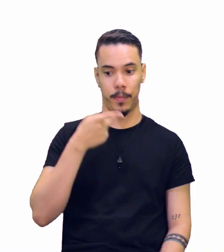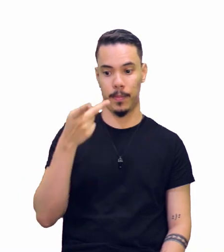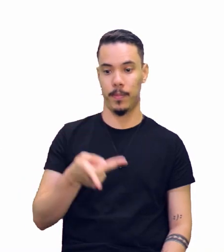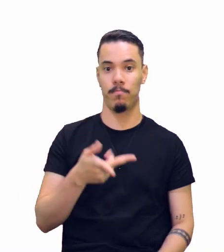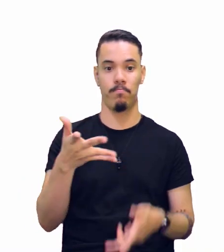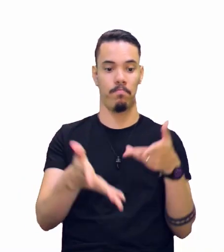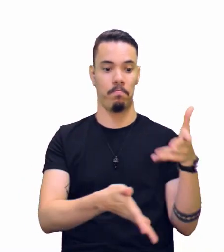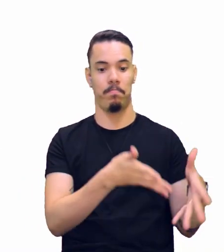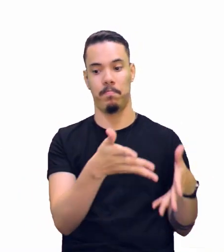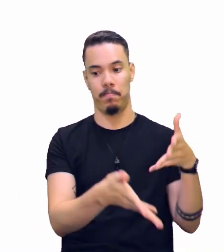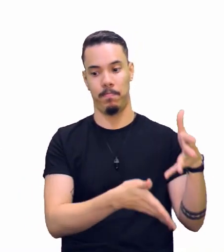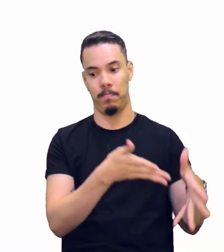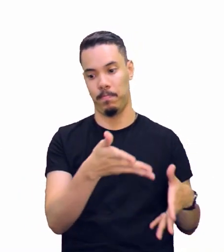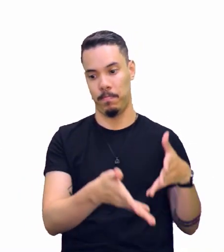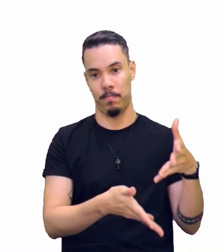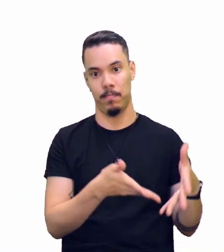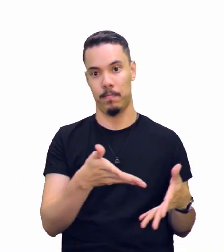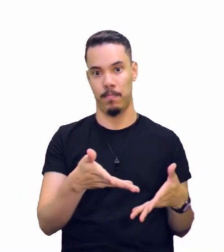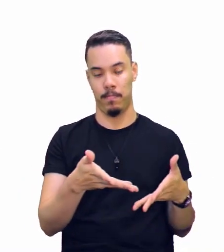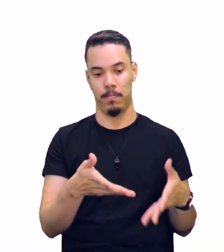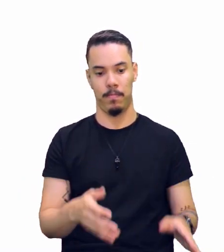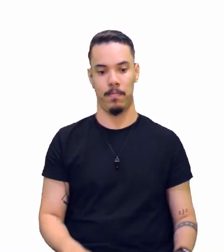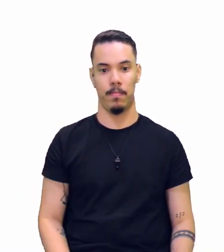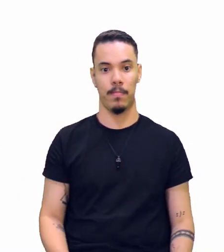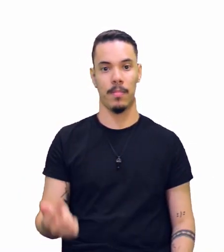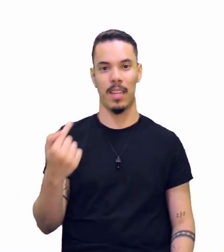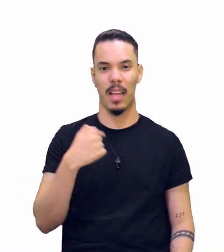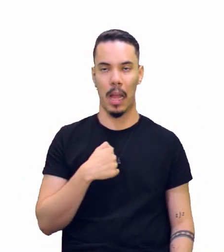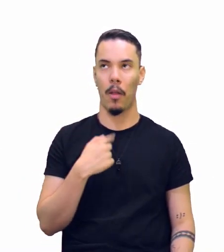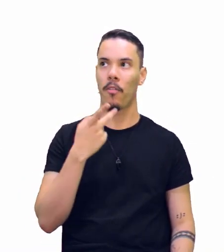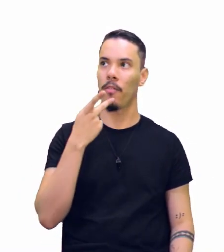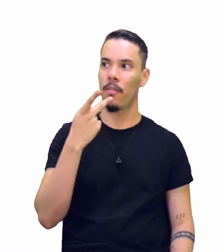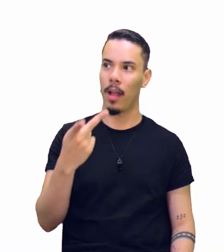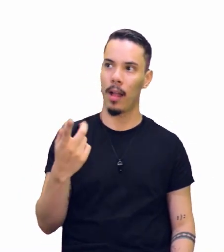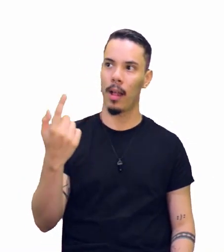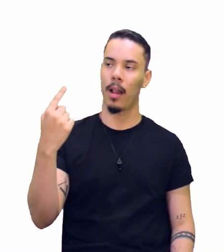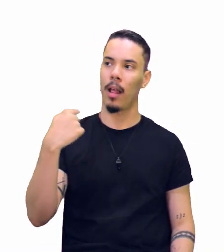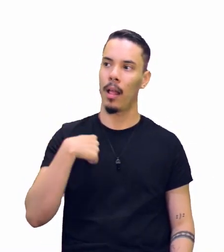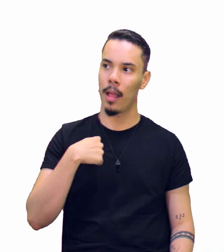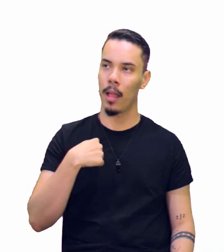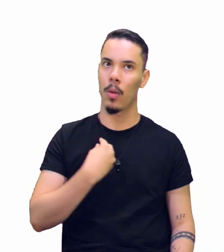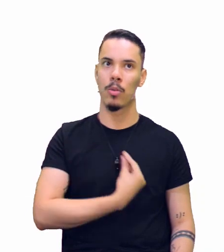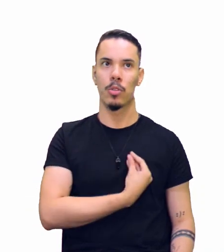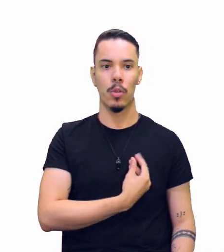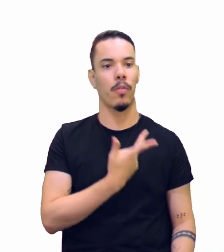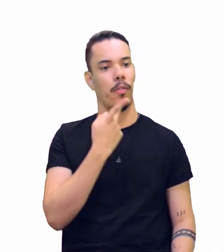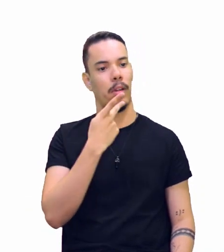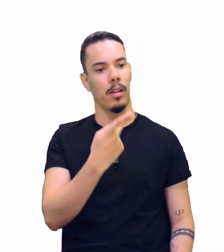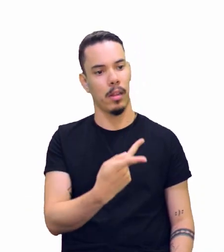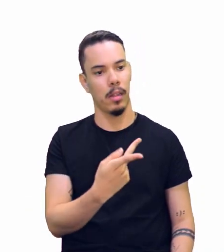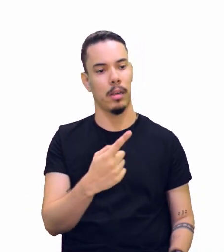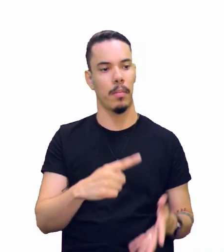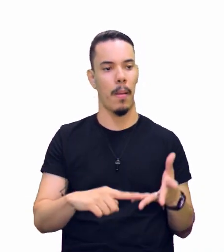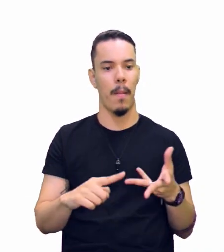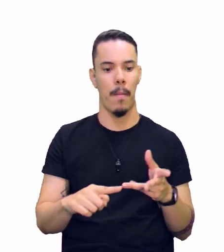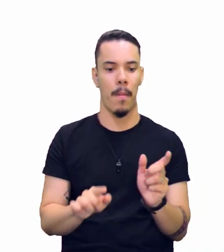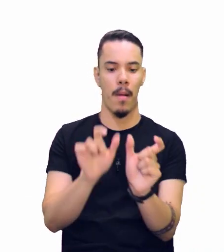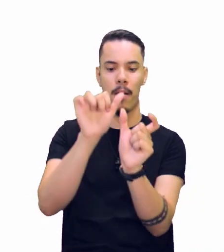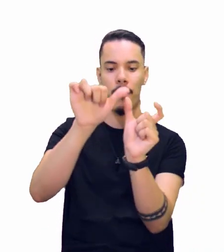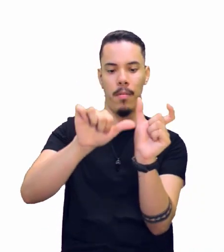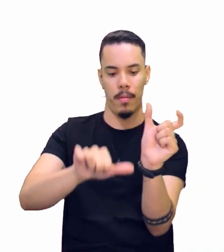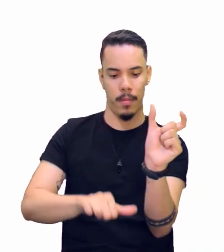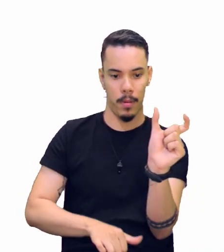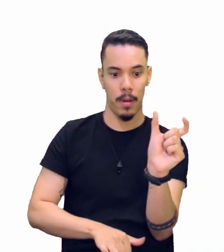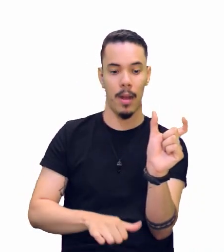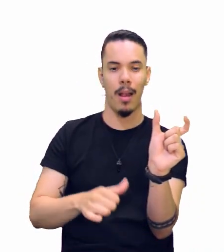Falar não está conjugado. Se eu falo, eu falei, eu estou falando, eu tenho falado, aí o meu verbo falar ele